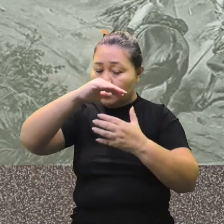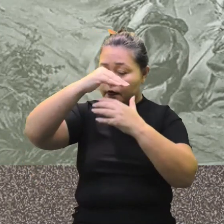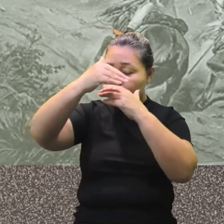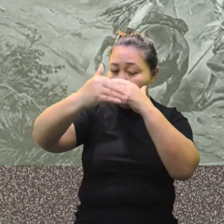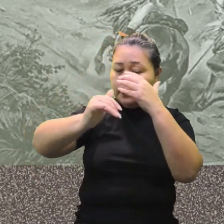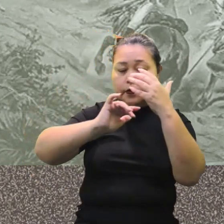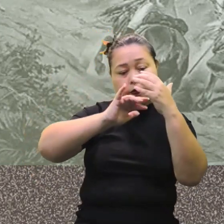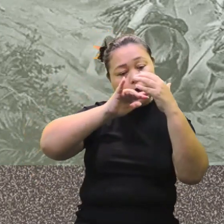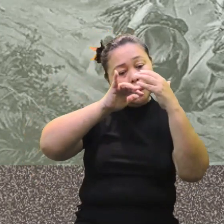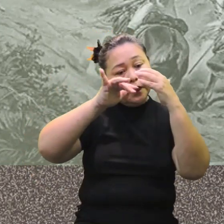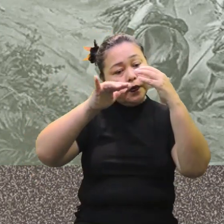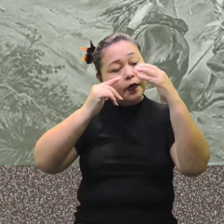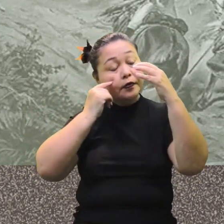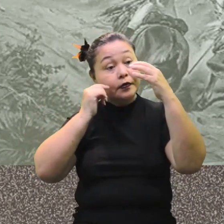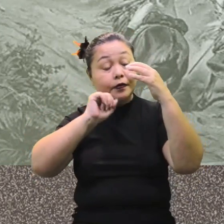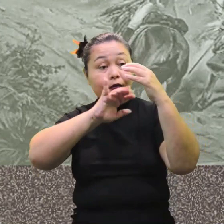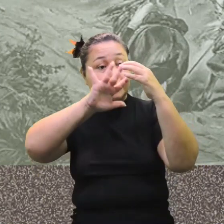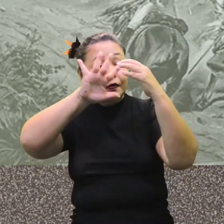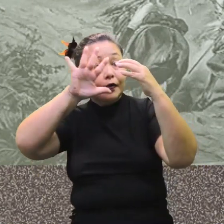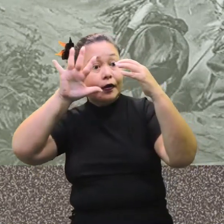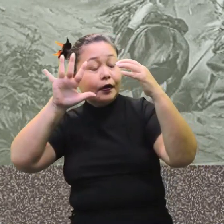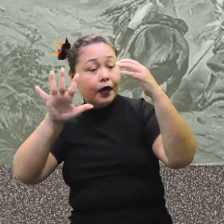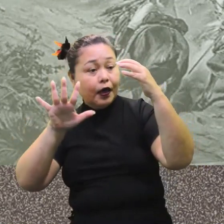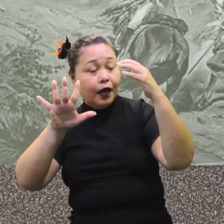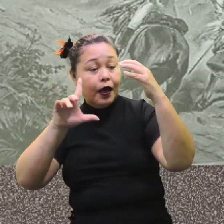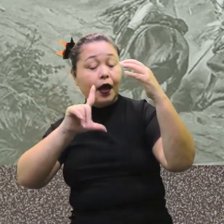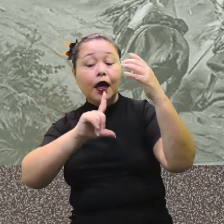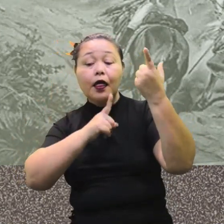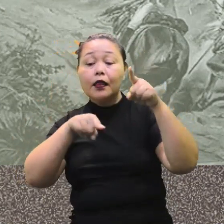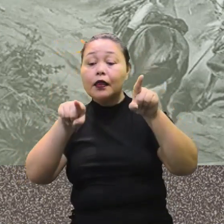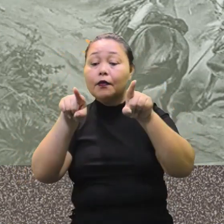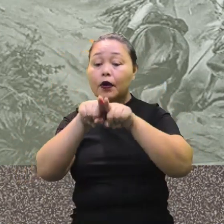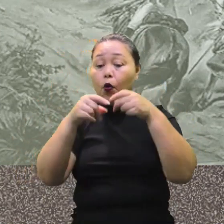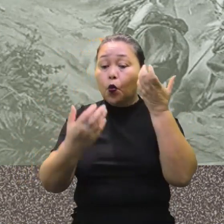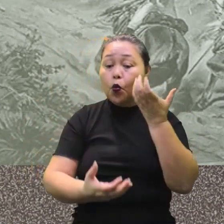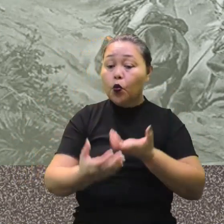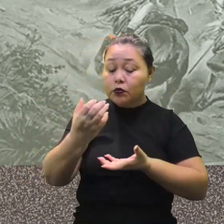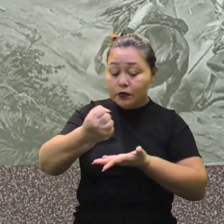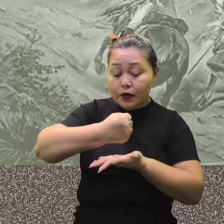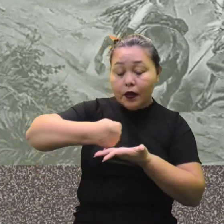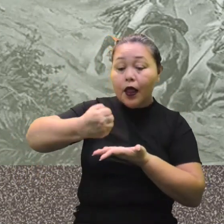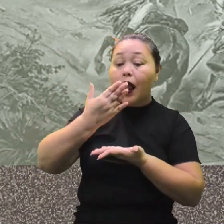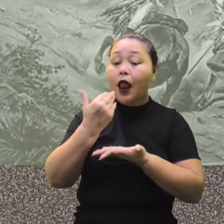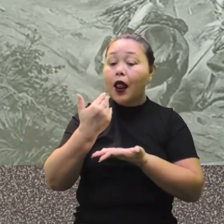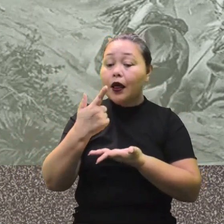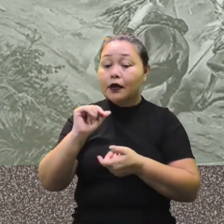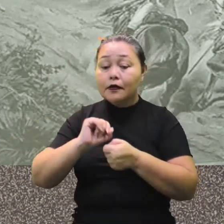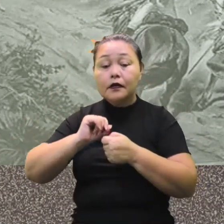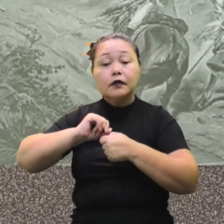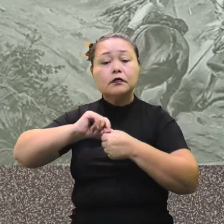caverna, que o fogo servia para cozinhar seus alimentos. Ele tem